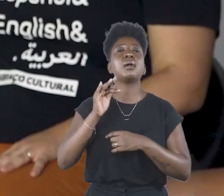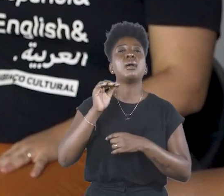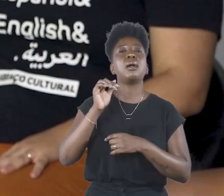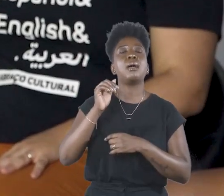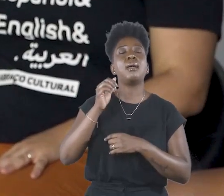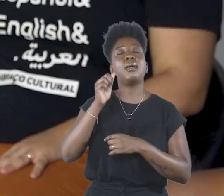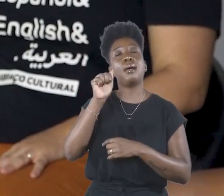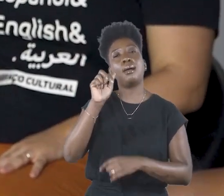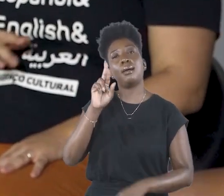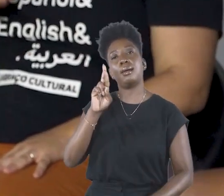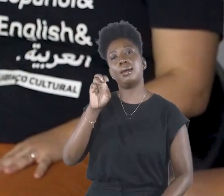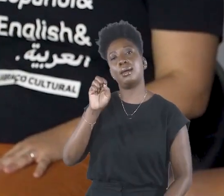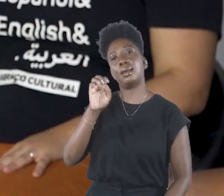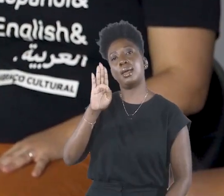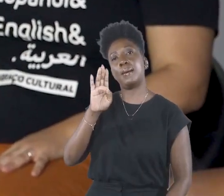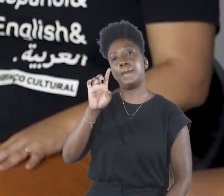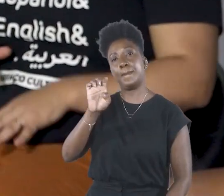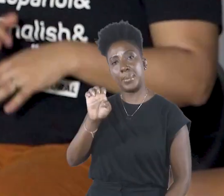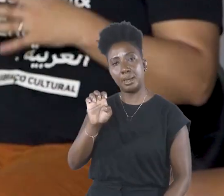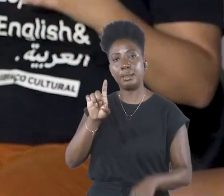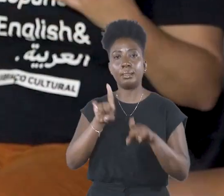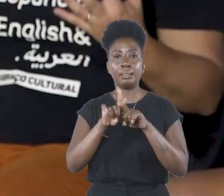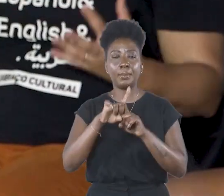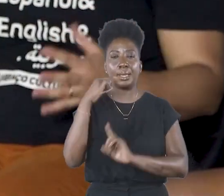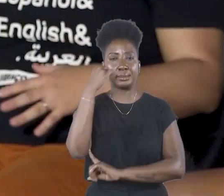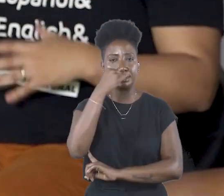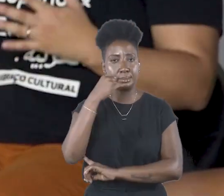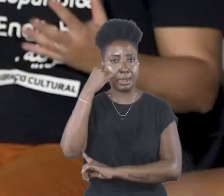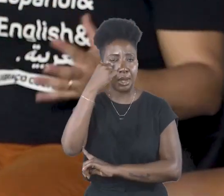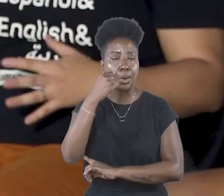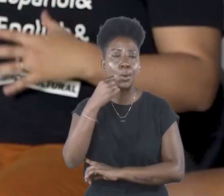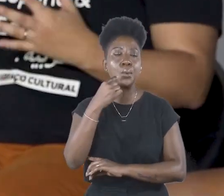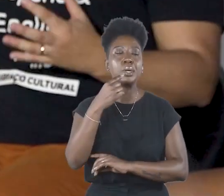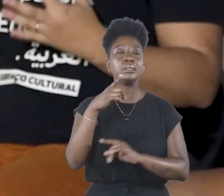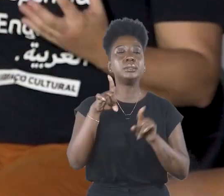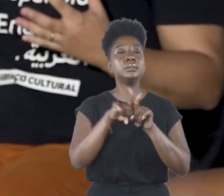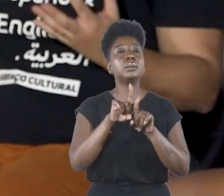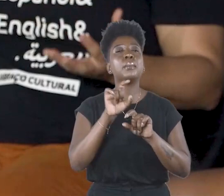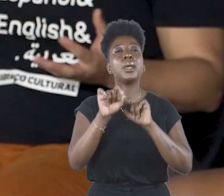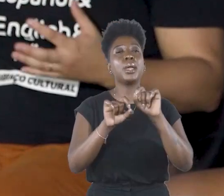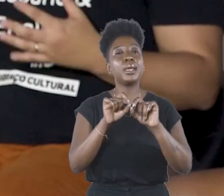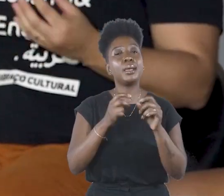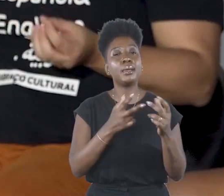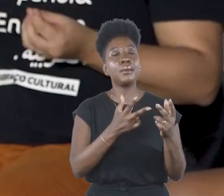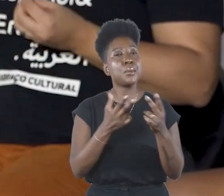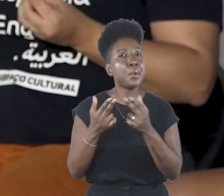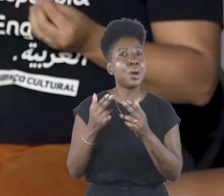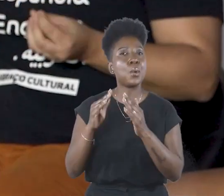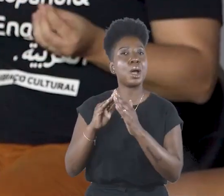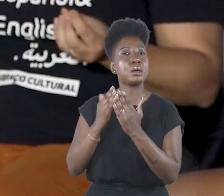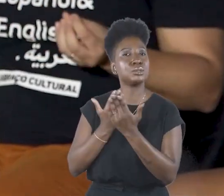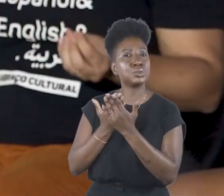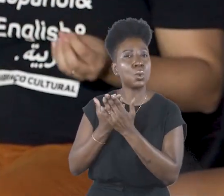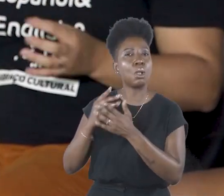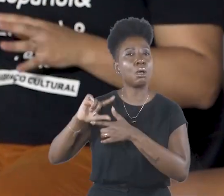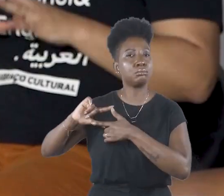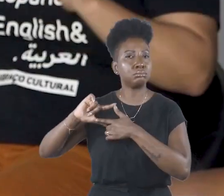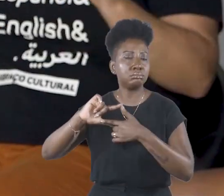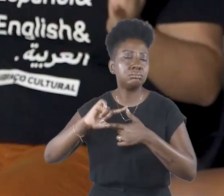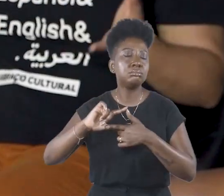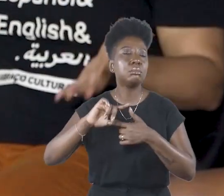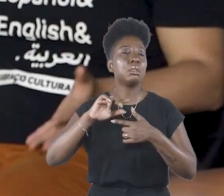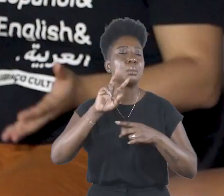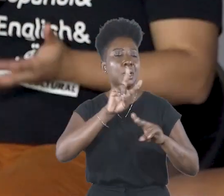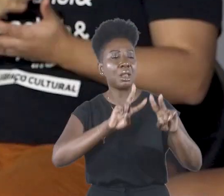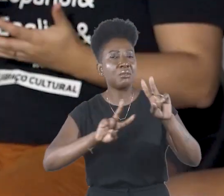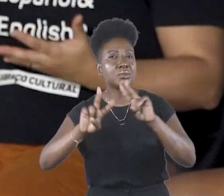e espanhol. E a gente oferece diferentes níveis, né? Tem a nossa prova de nivelamento, como uma escola convencional.